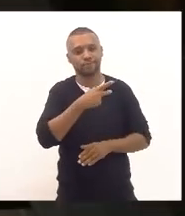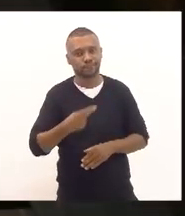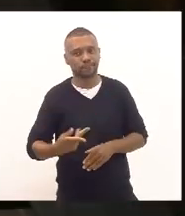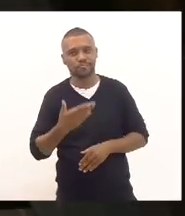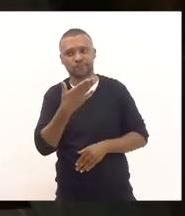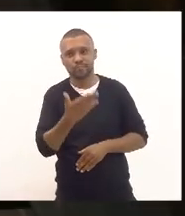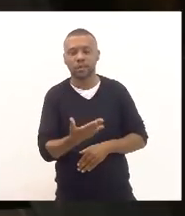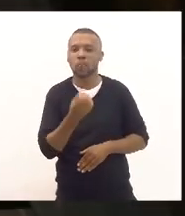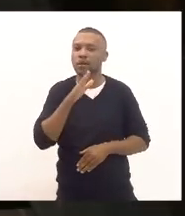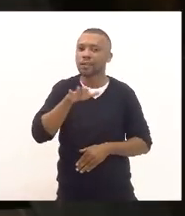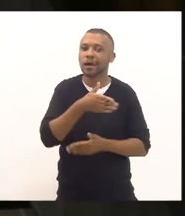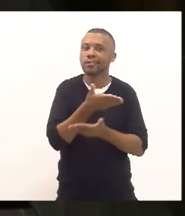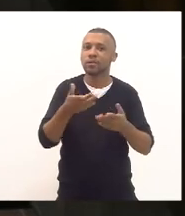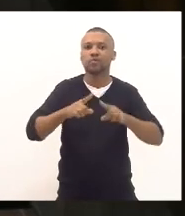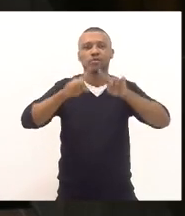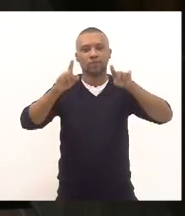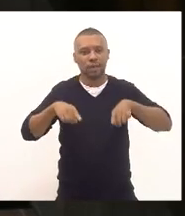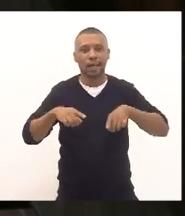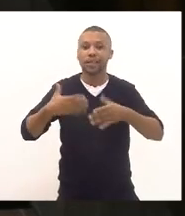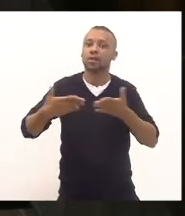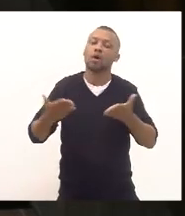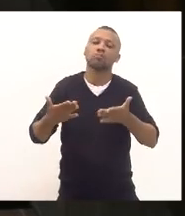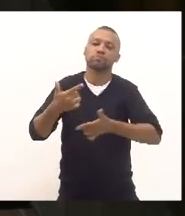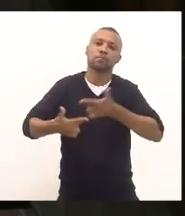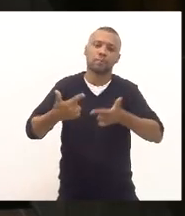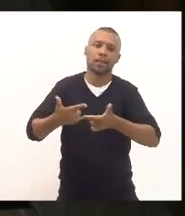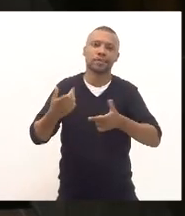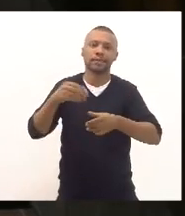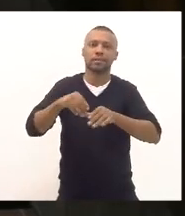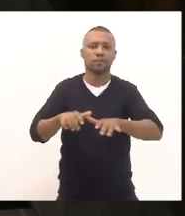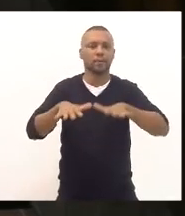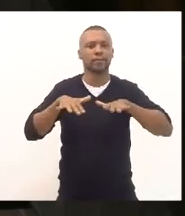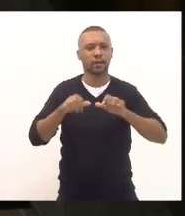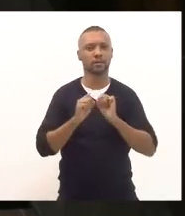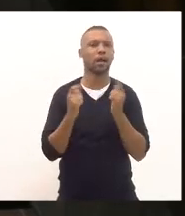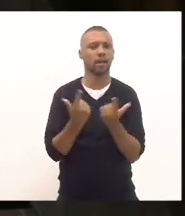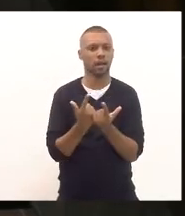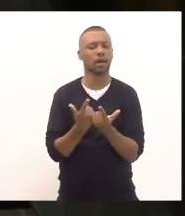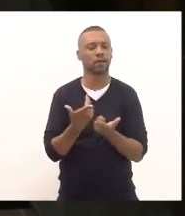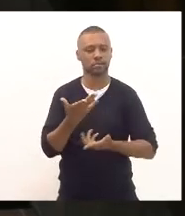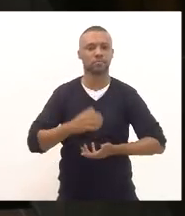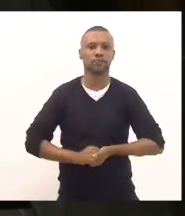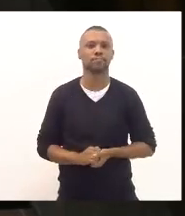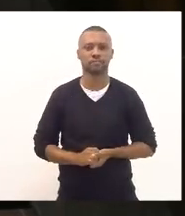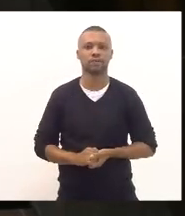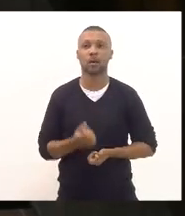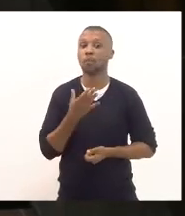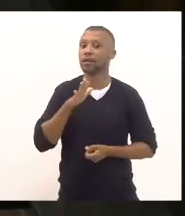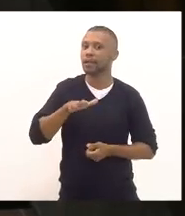Presidente Boa tarde a todos os funcionários que aqui ainda se encontram dentro do plenário da Assembleia Legislativa é boa tarde a todos